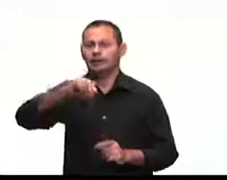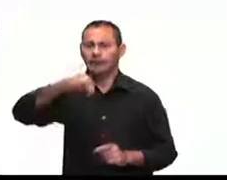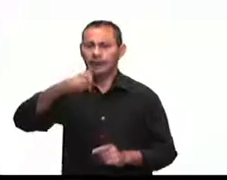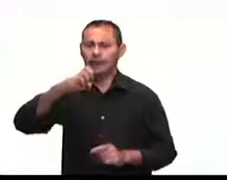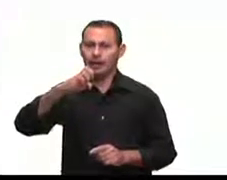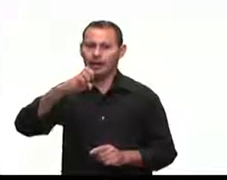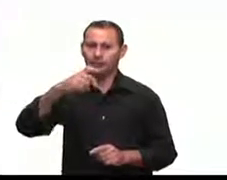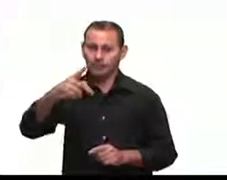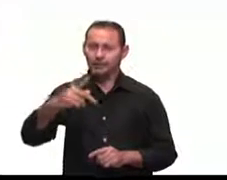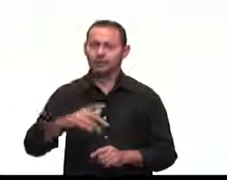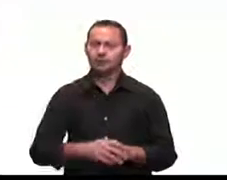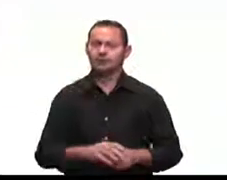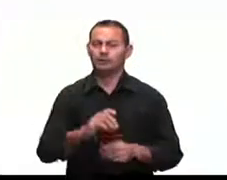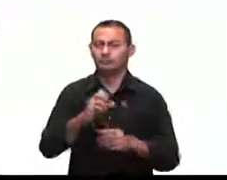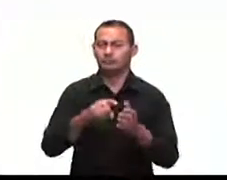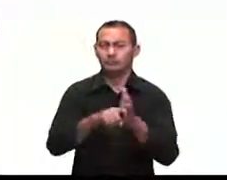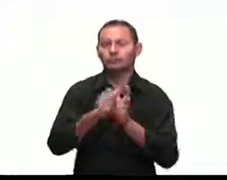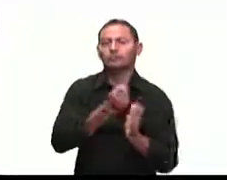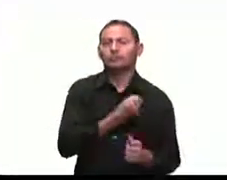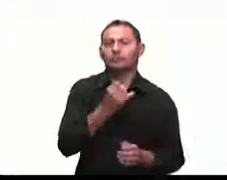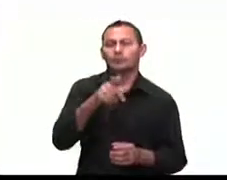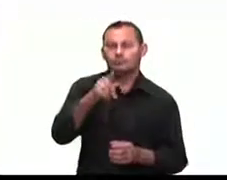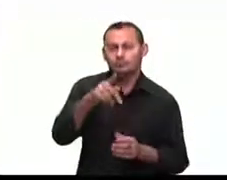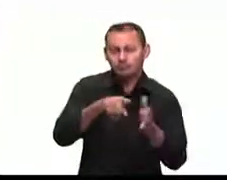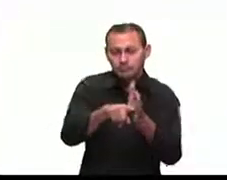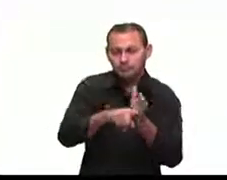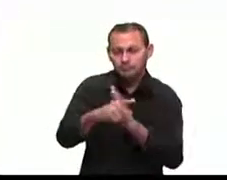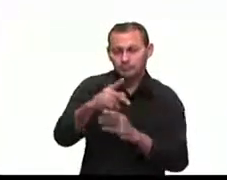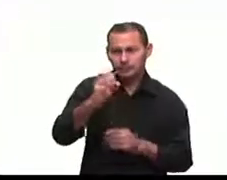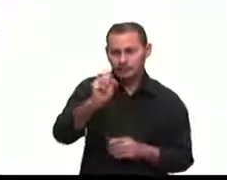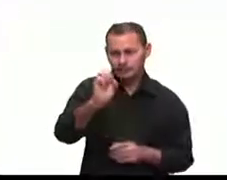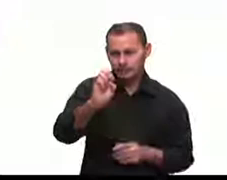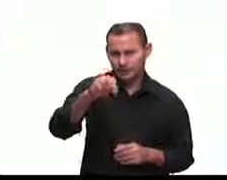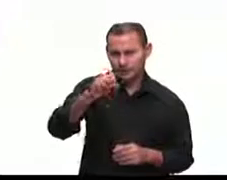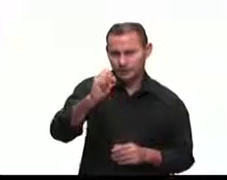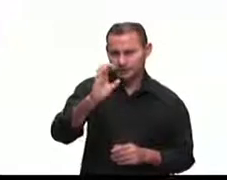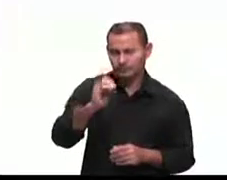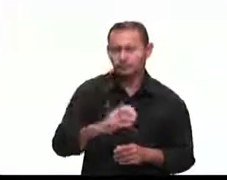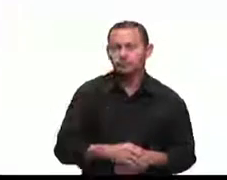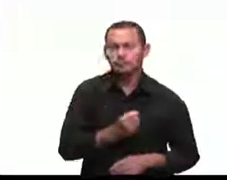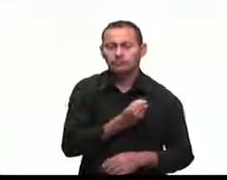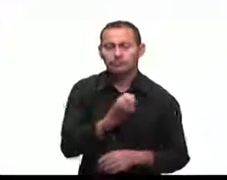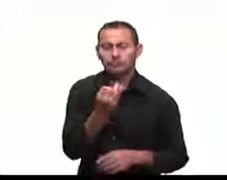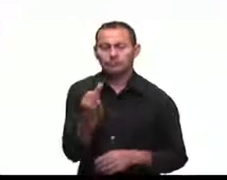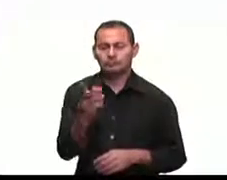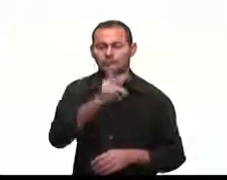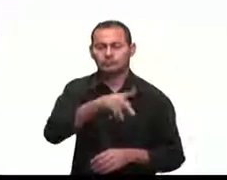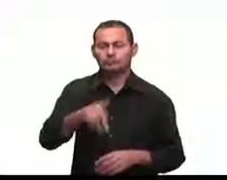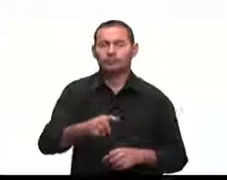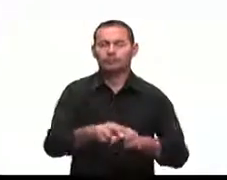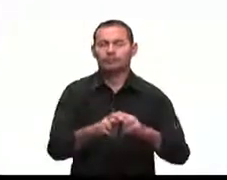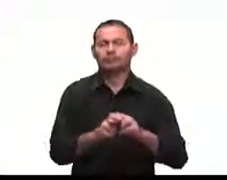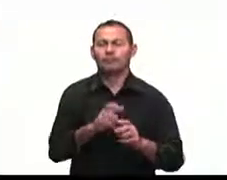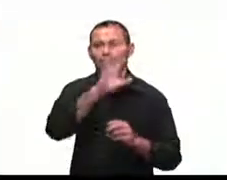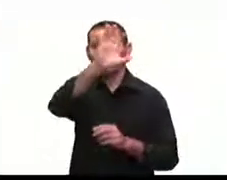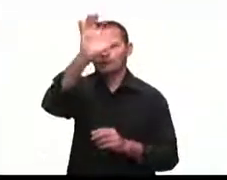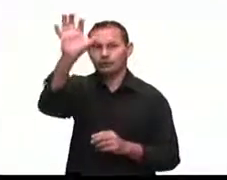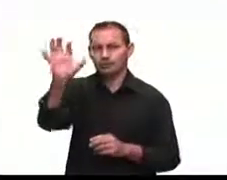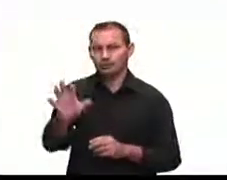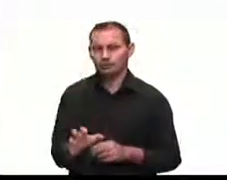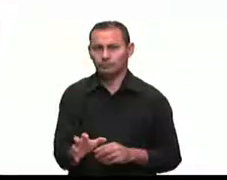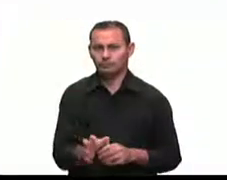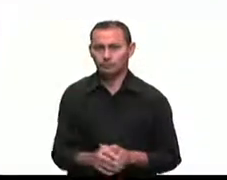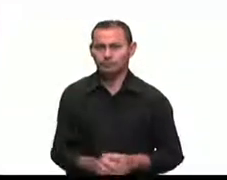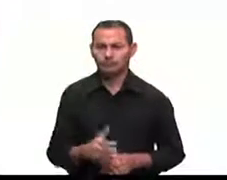pessoal? E esse censo, ele vai indicar, então, o número de professores por região.